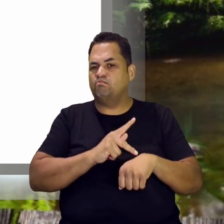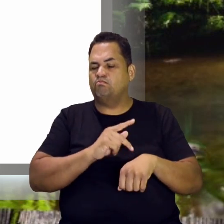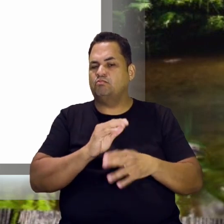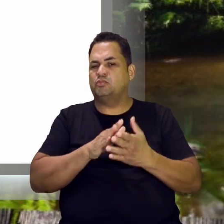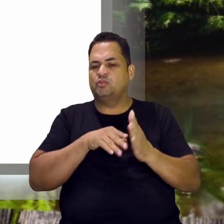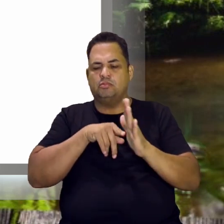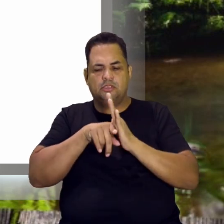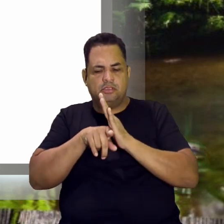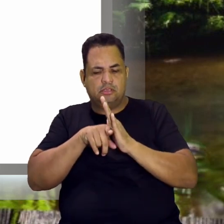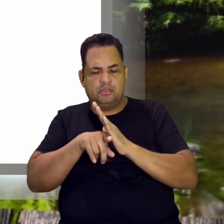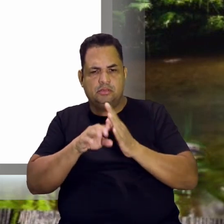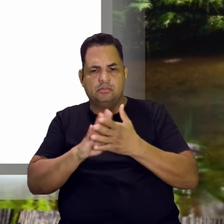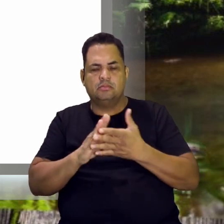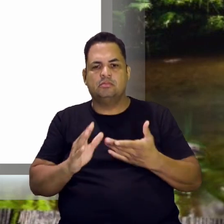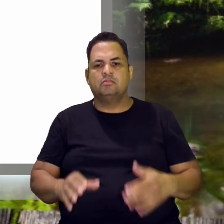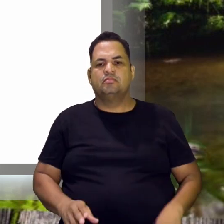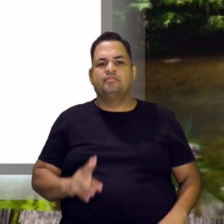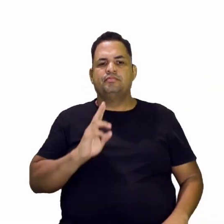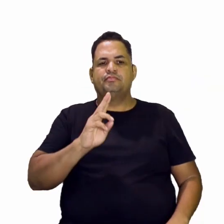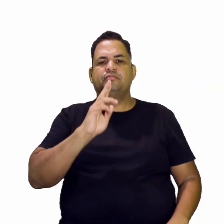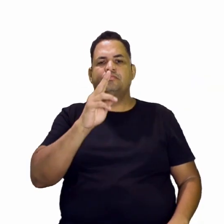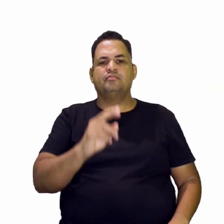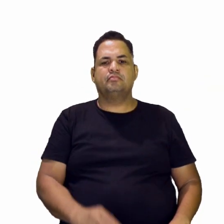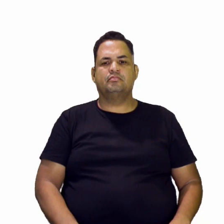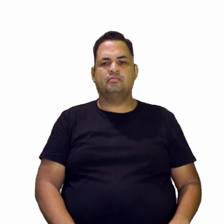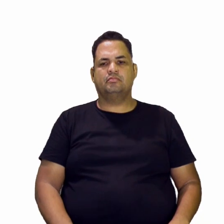subespécies, enfim, tá? Vamos continuar?